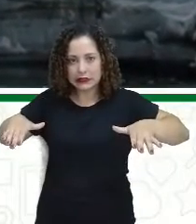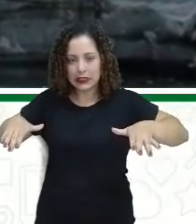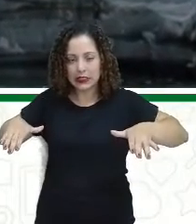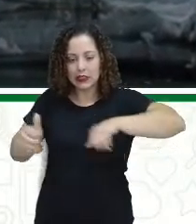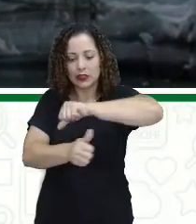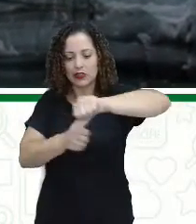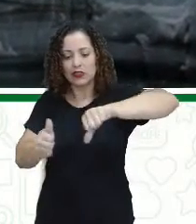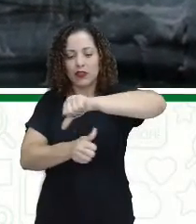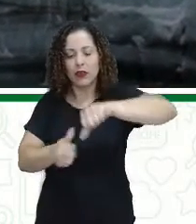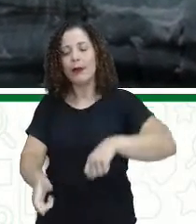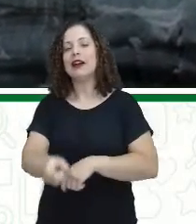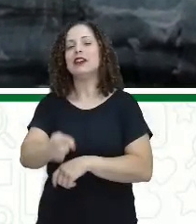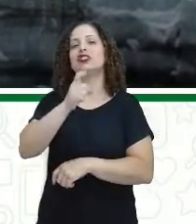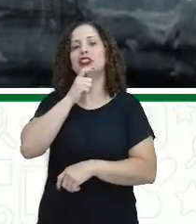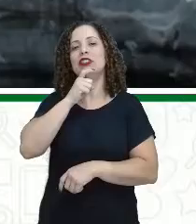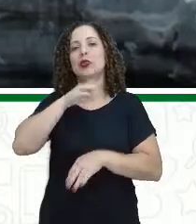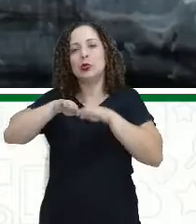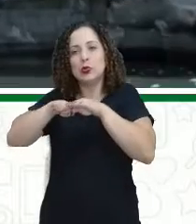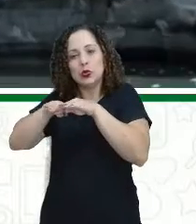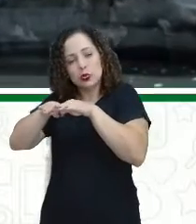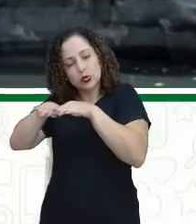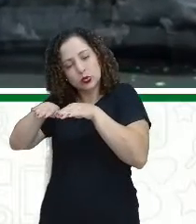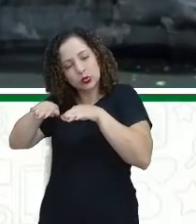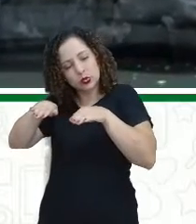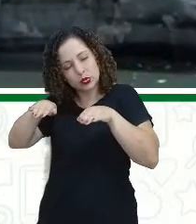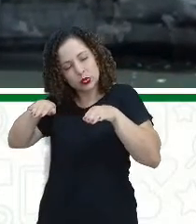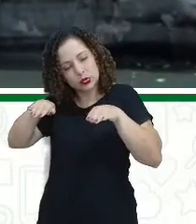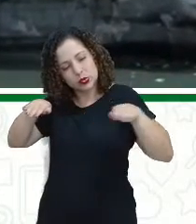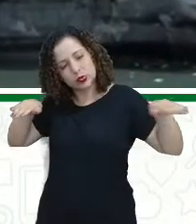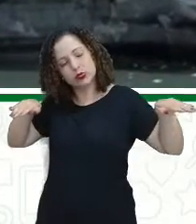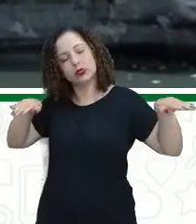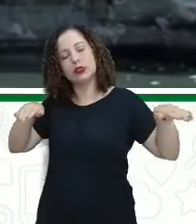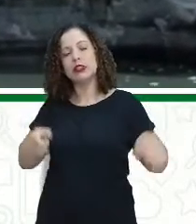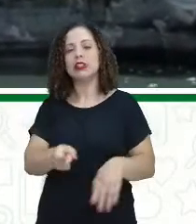o estado sólido. Ela vai haver um